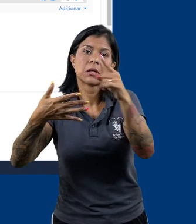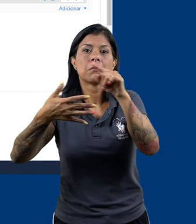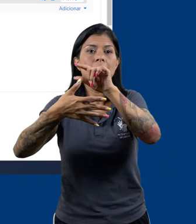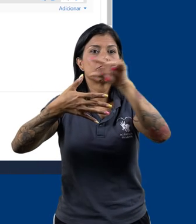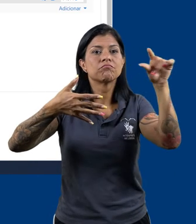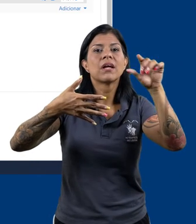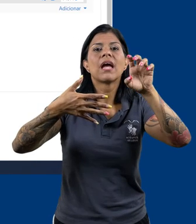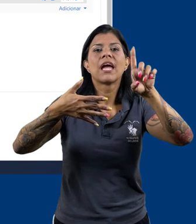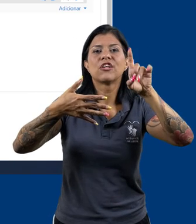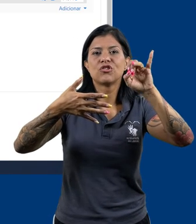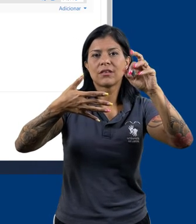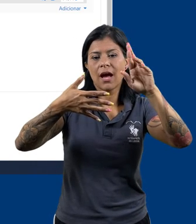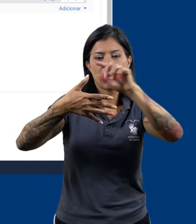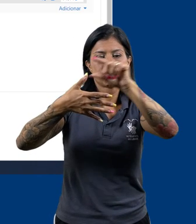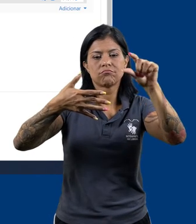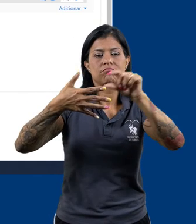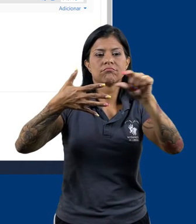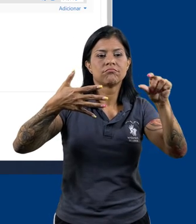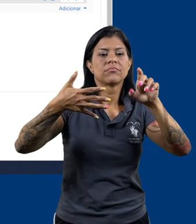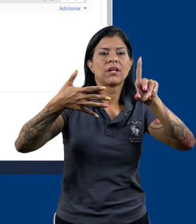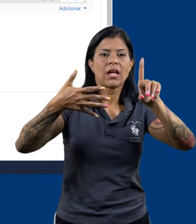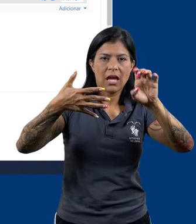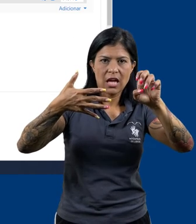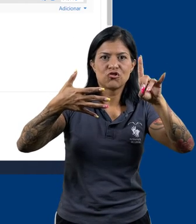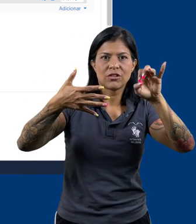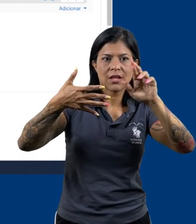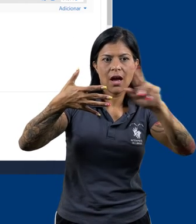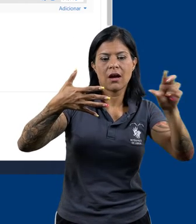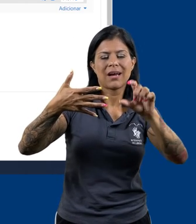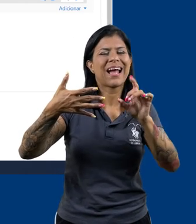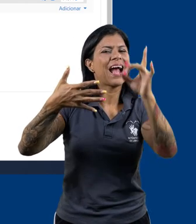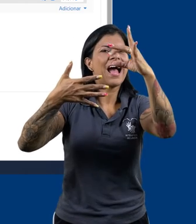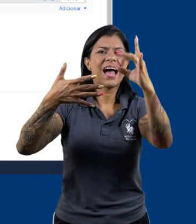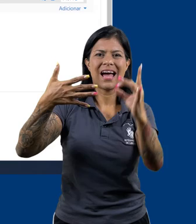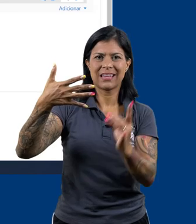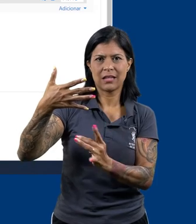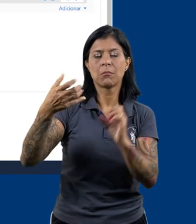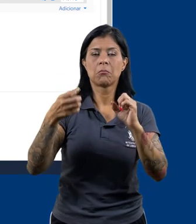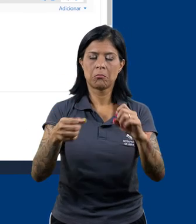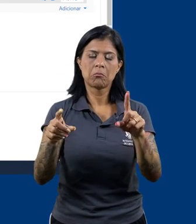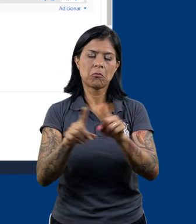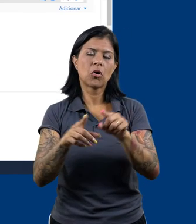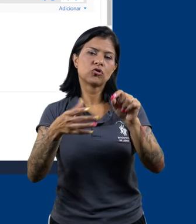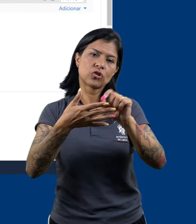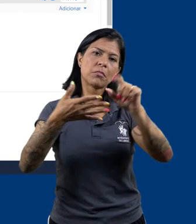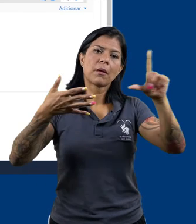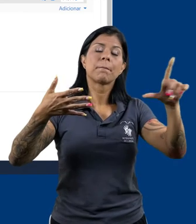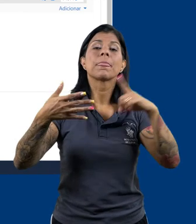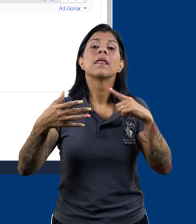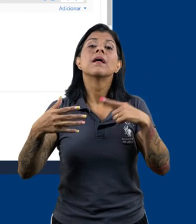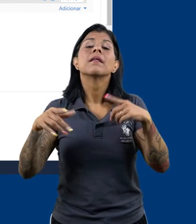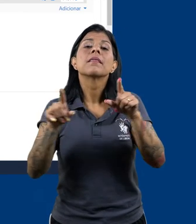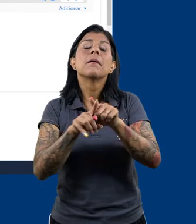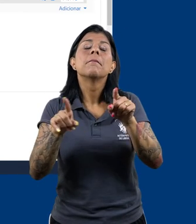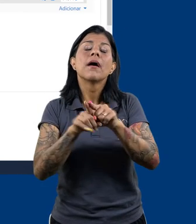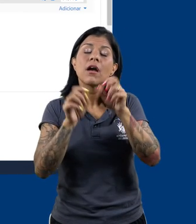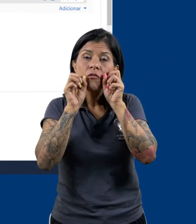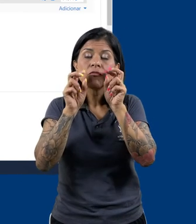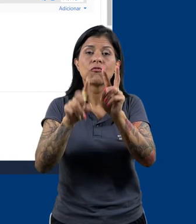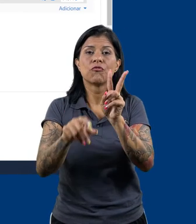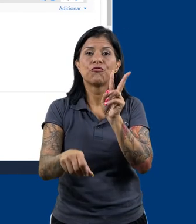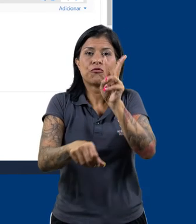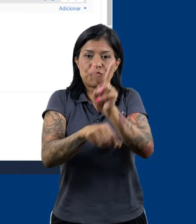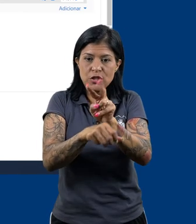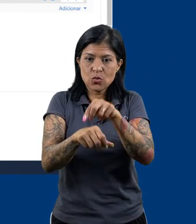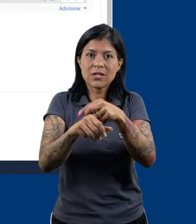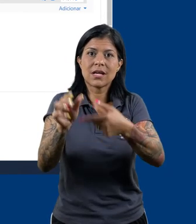botões Editar questão, para fazer modificações, o botão Visualização prévia